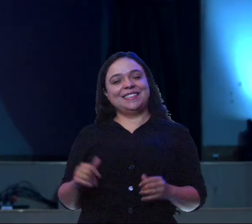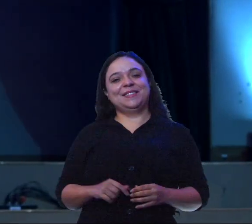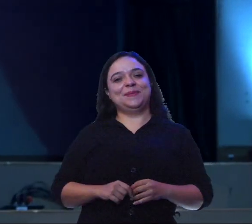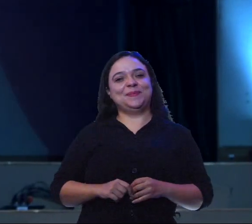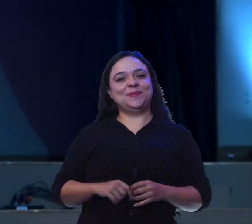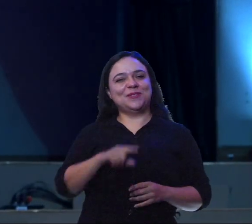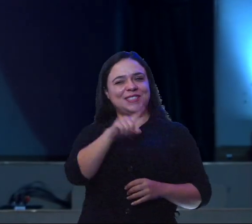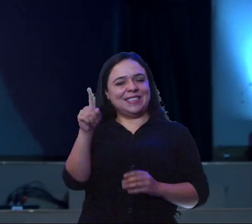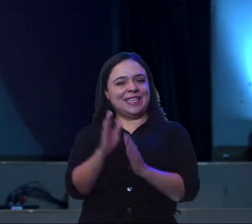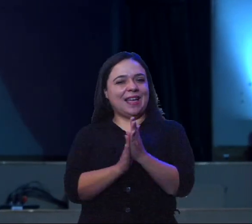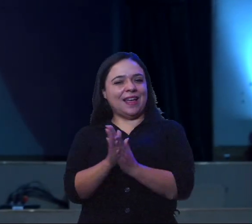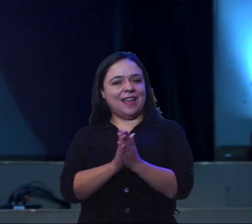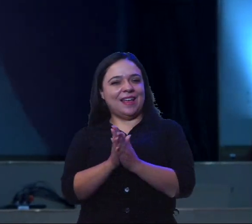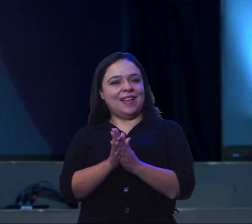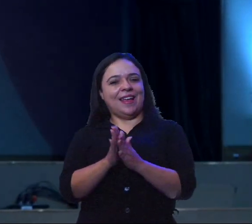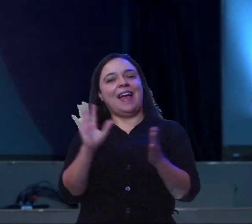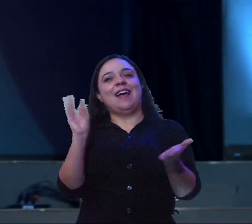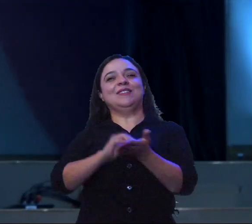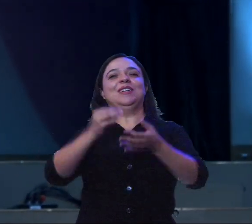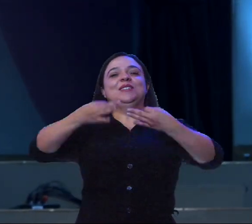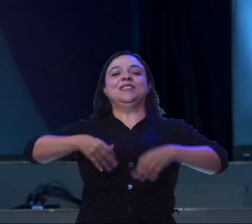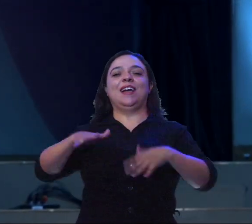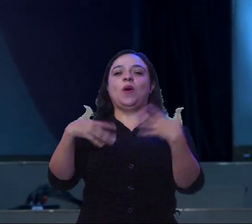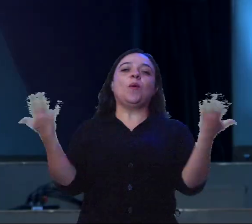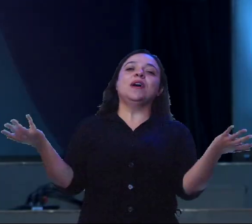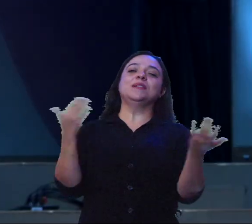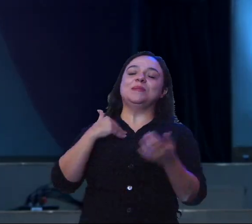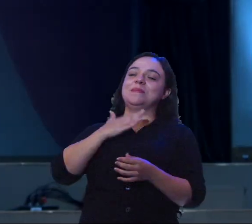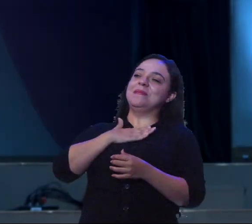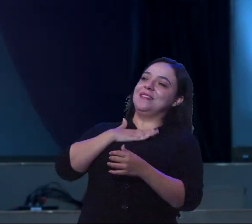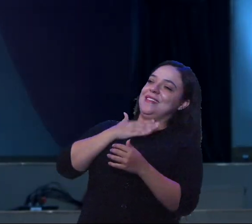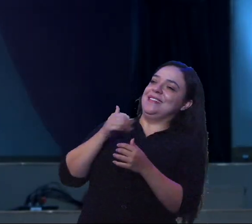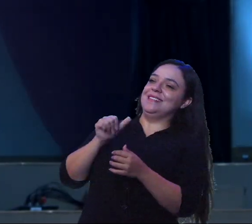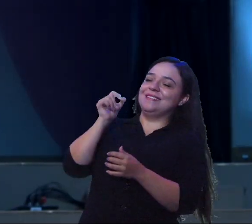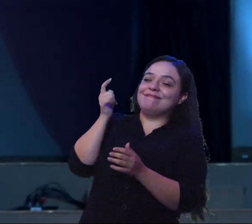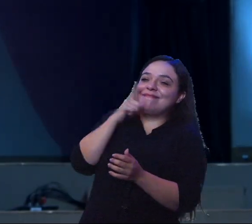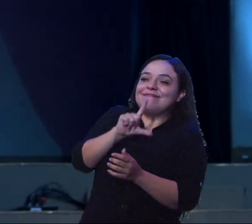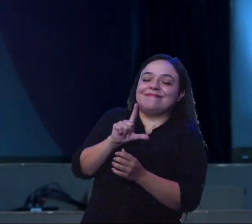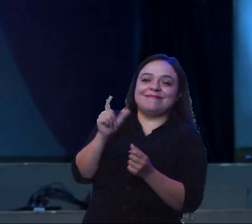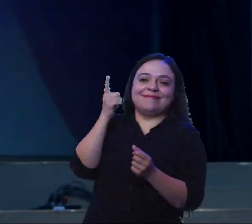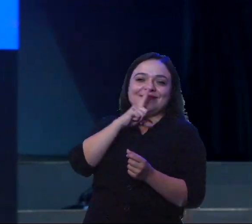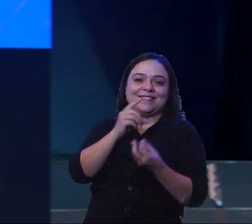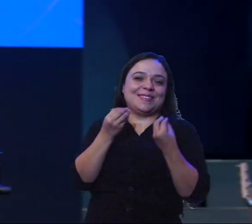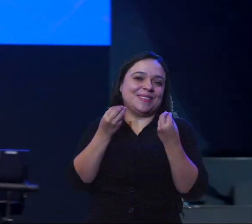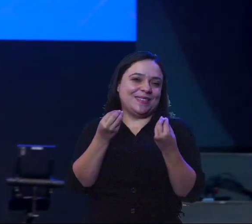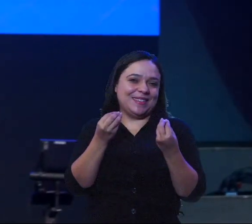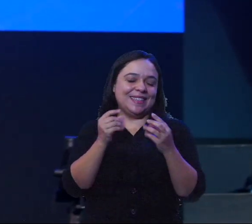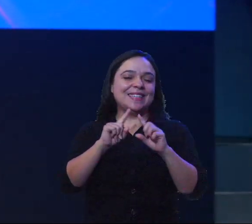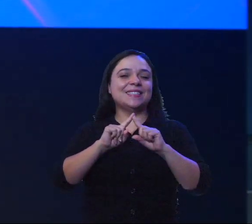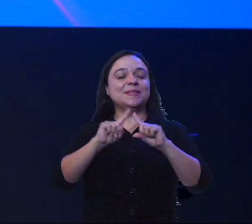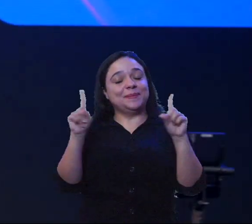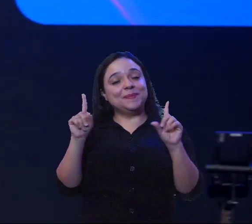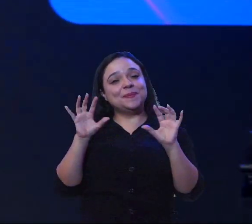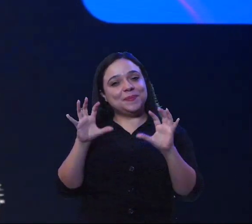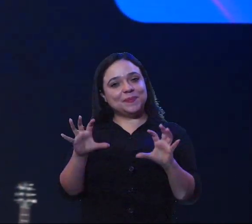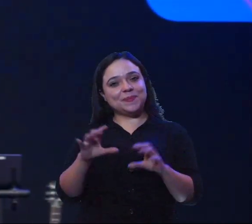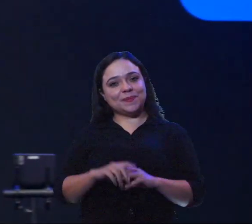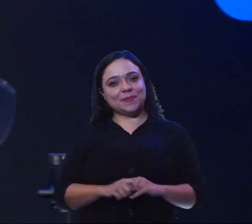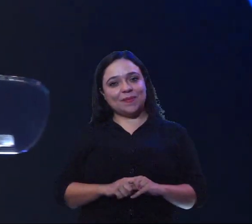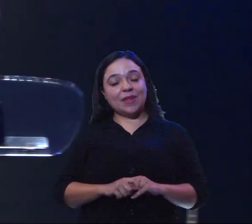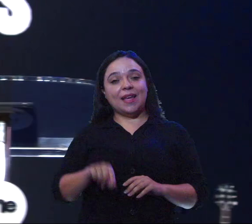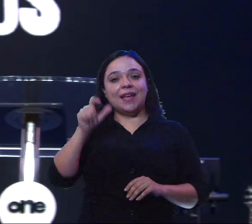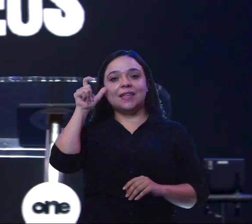Você está aí, né? Injustiçado. Quando chegará a minha vez injustiçada também, né? Agora, olha só. É tão